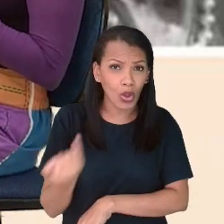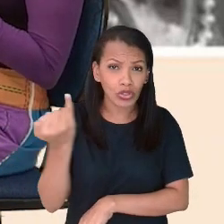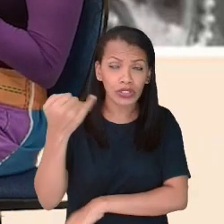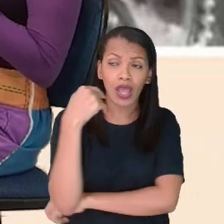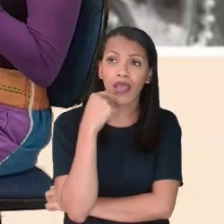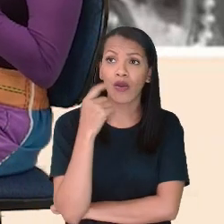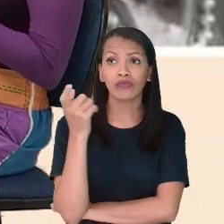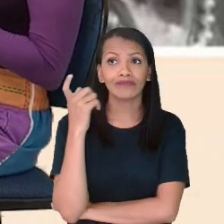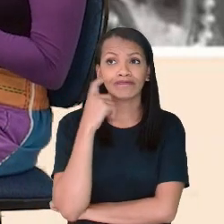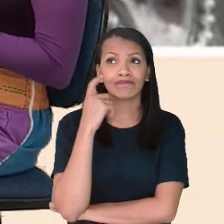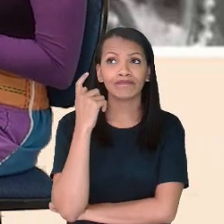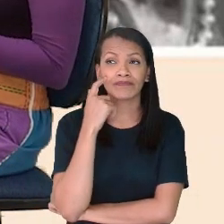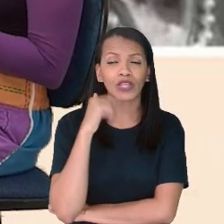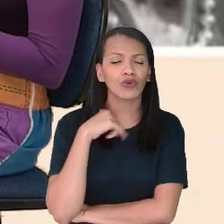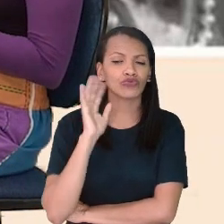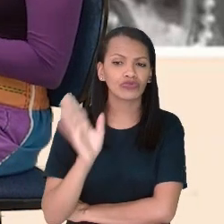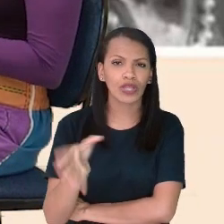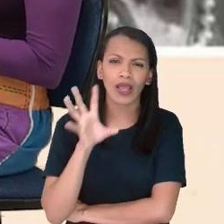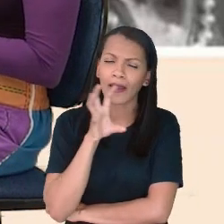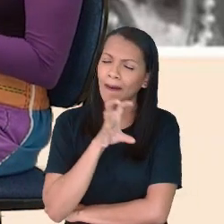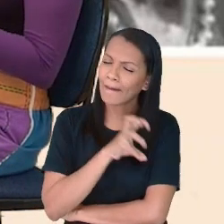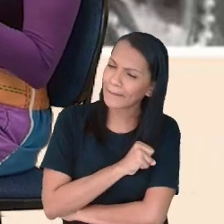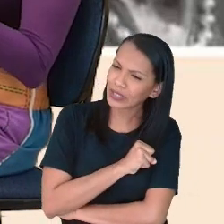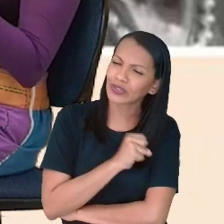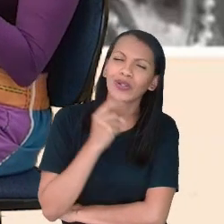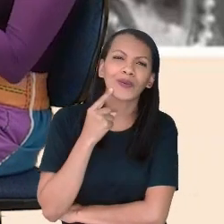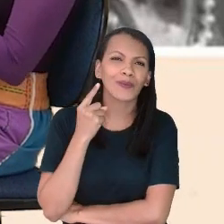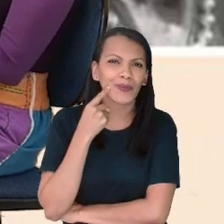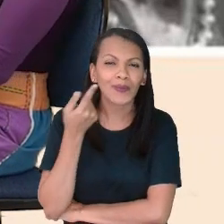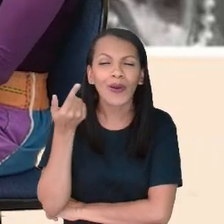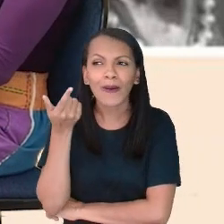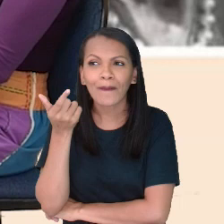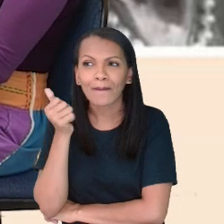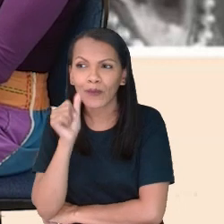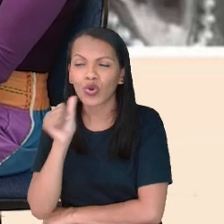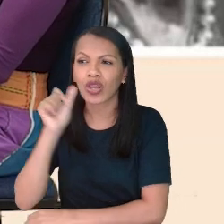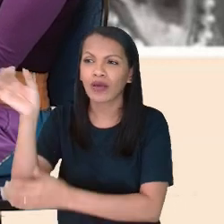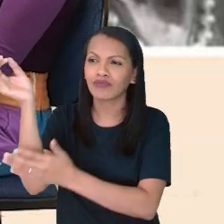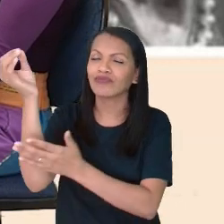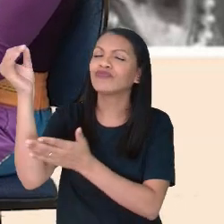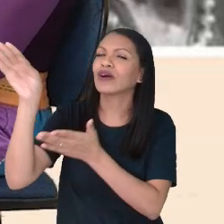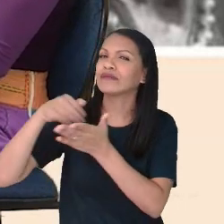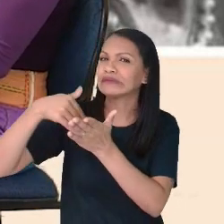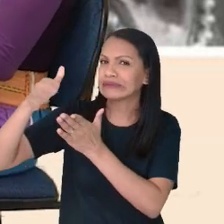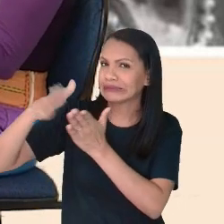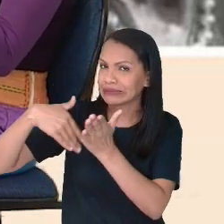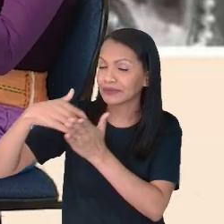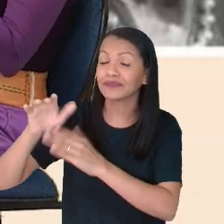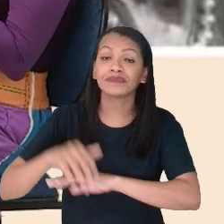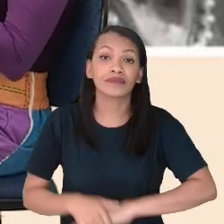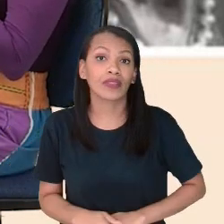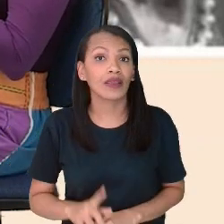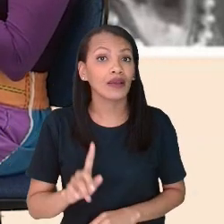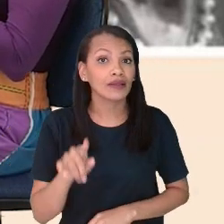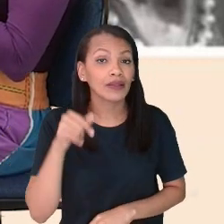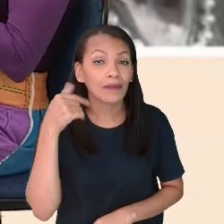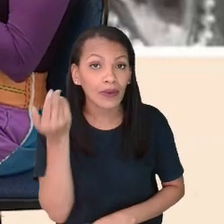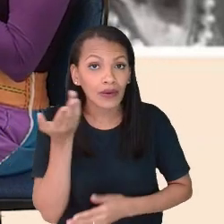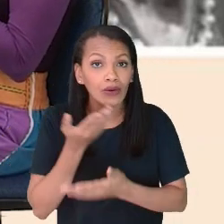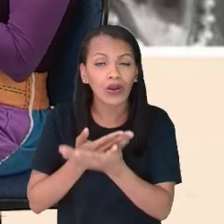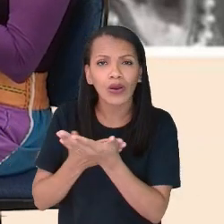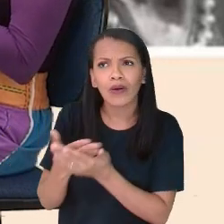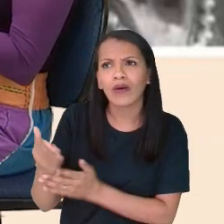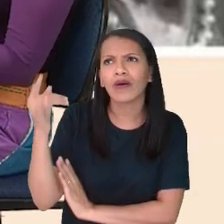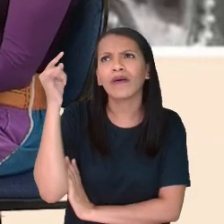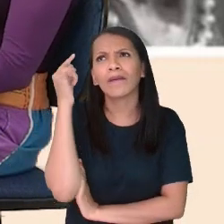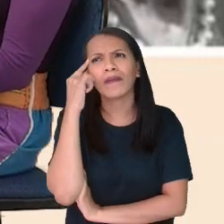encantei, porque eu já sou apaixonada por Nízia da Silveira, aí eu disse, vou pegar Nízia da Silveira. E aí depois a gente começou a pensar